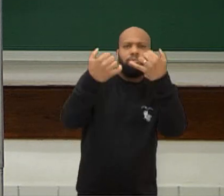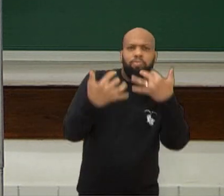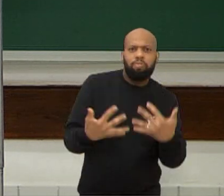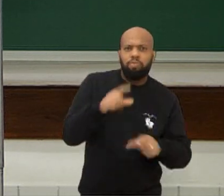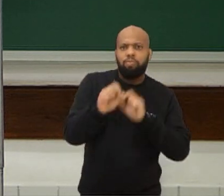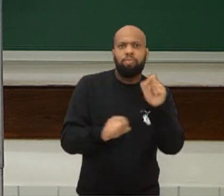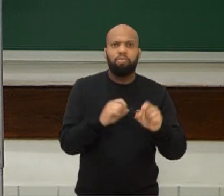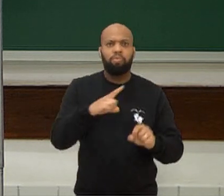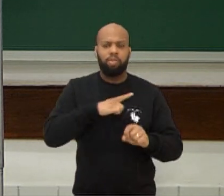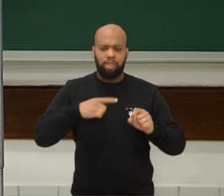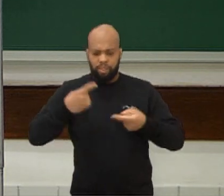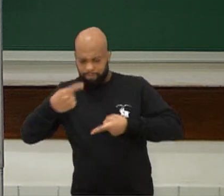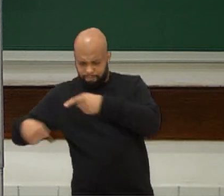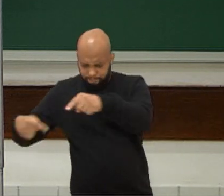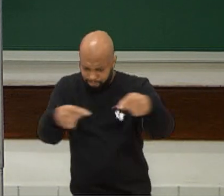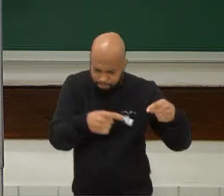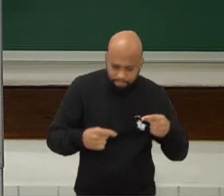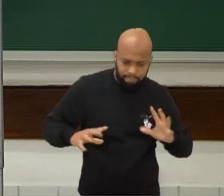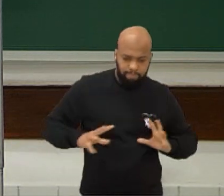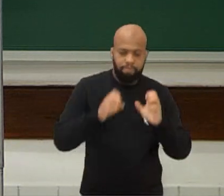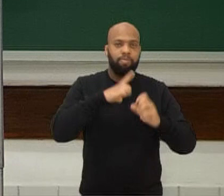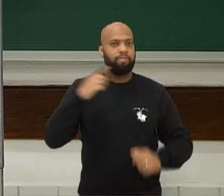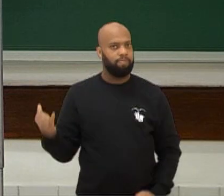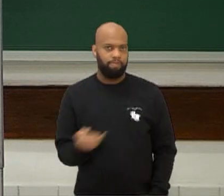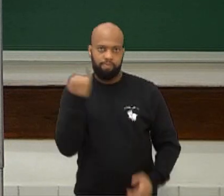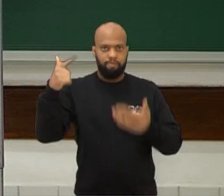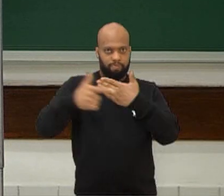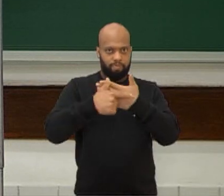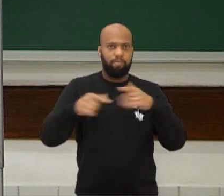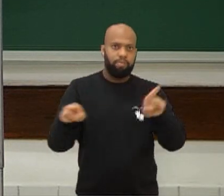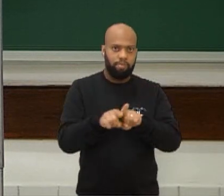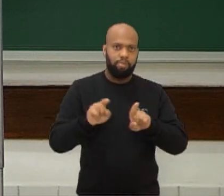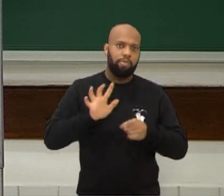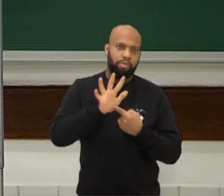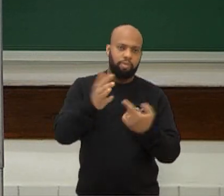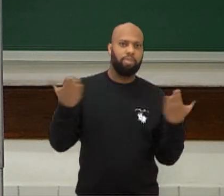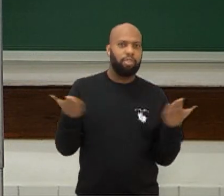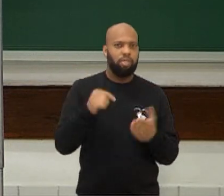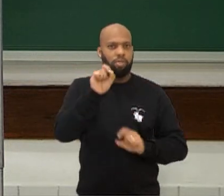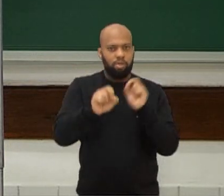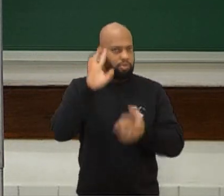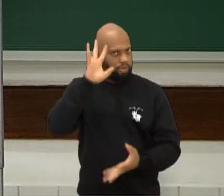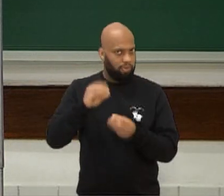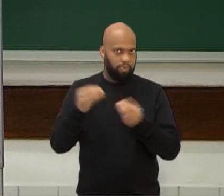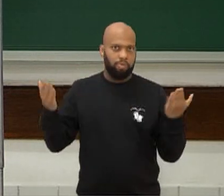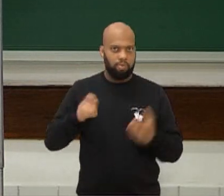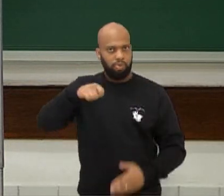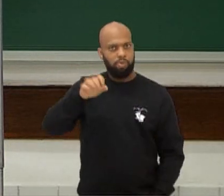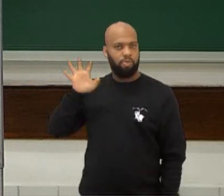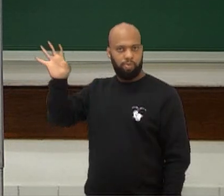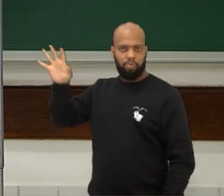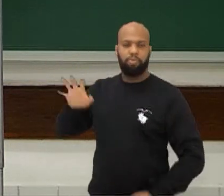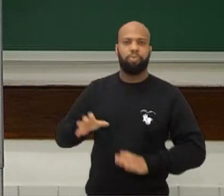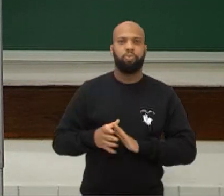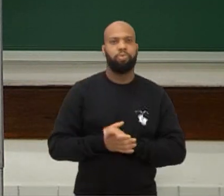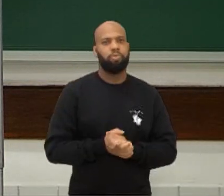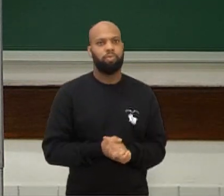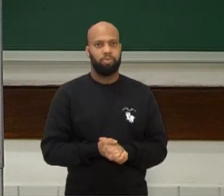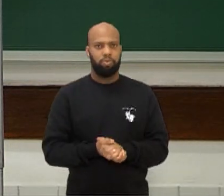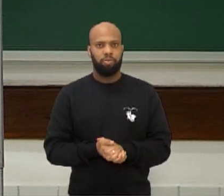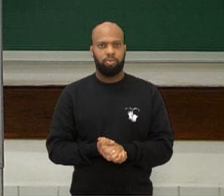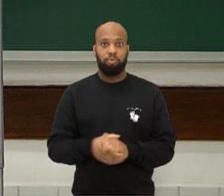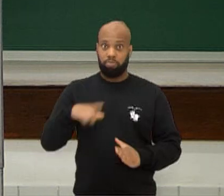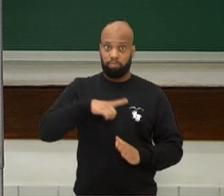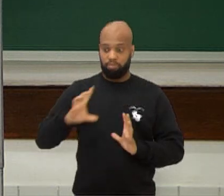também que os conflitos têm um papel fundamental. Mostre aí para mim o que é que você entendeu a respeito dessa dinâmica